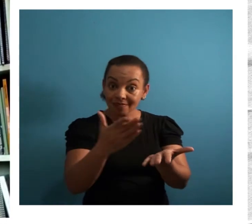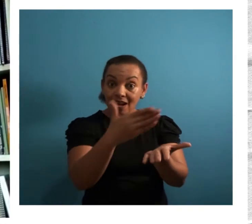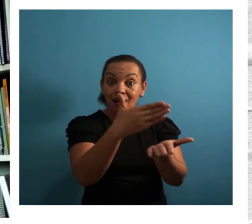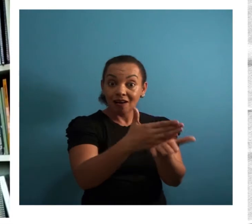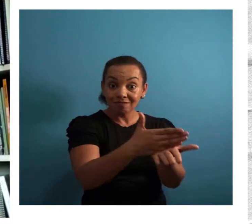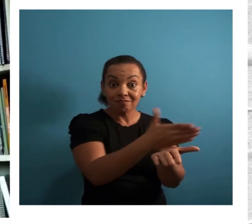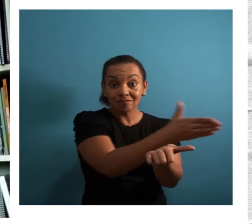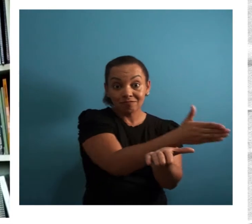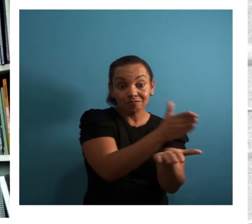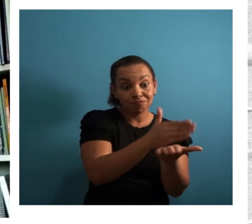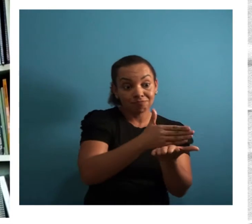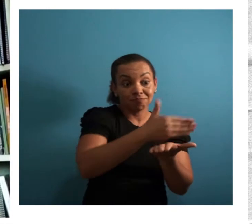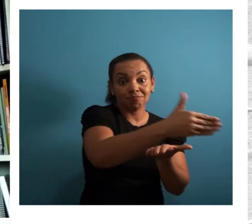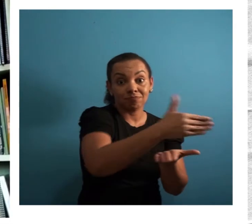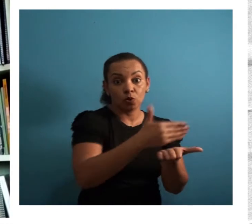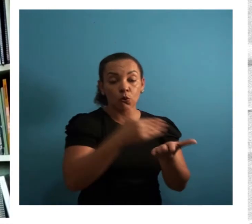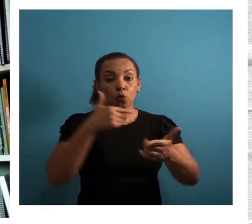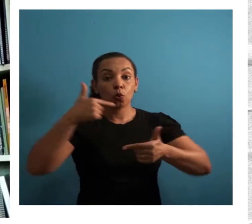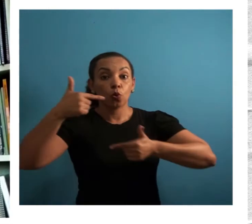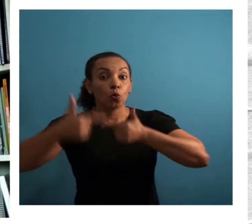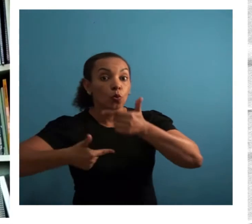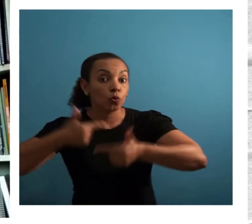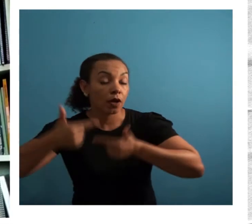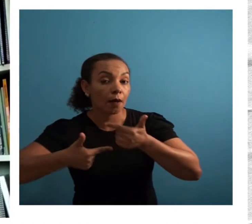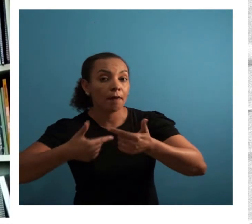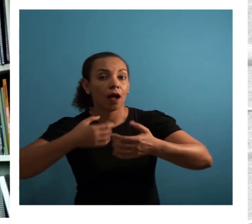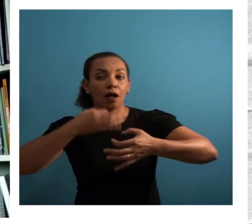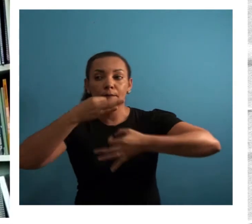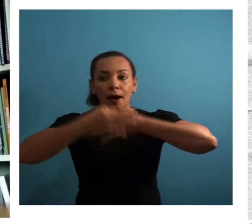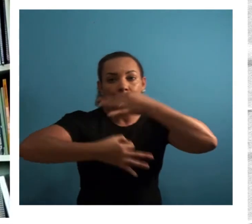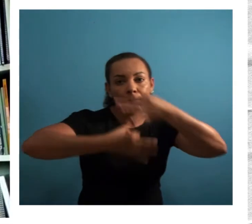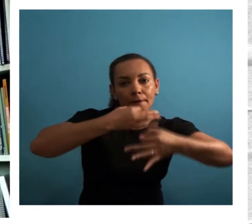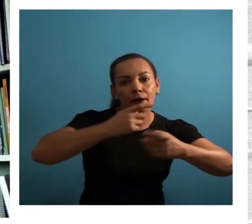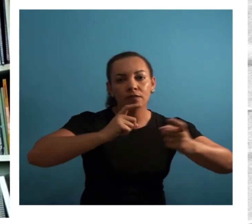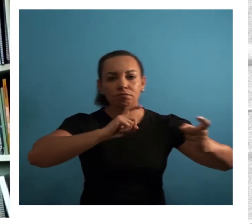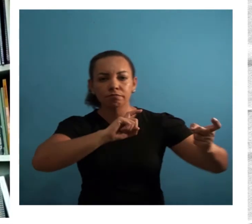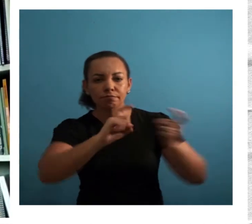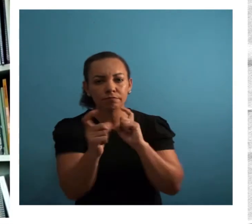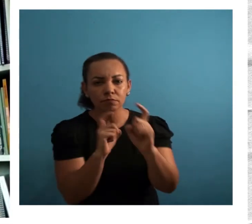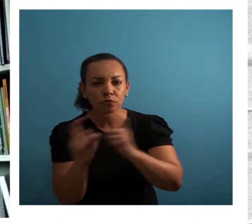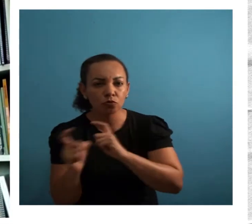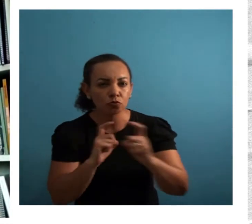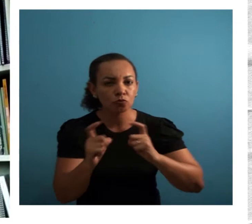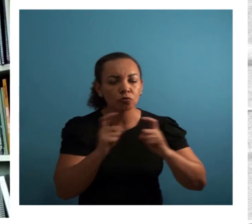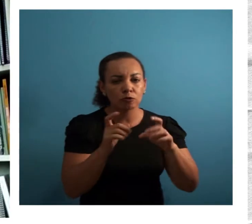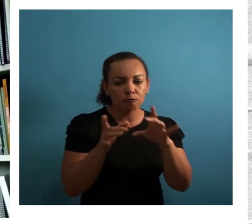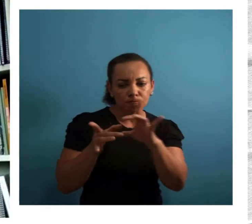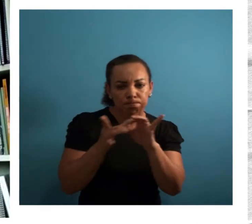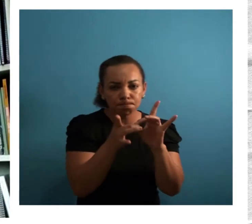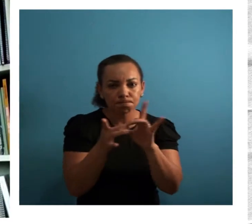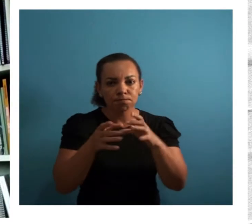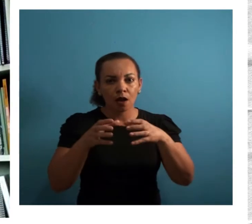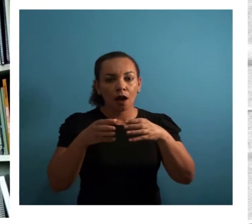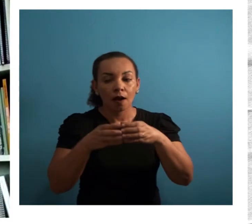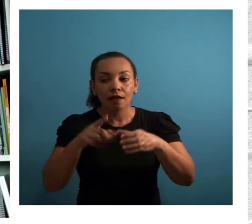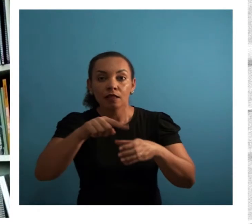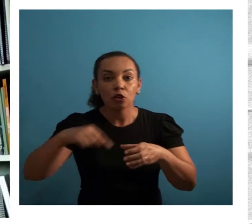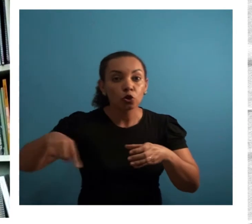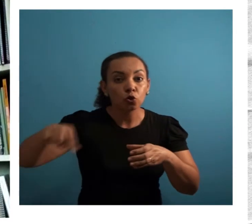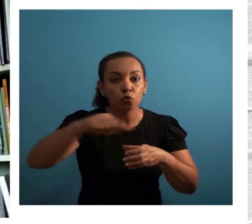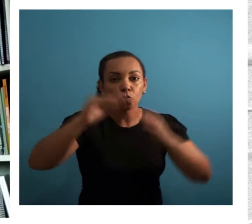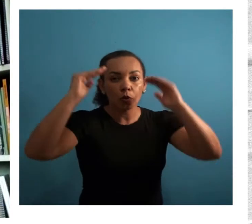e as decisões discutidas entre todos os membros da coletividade para se entender o que se está fazendo